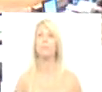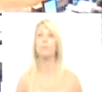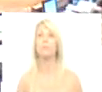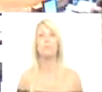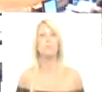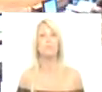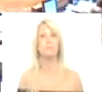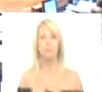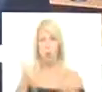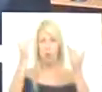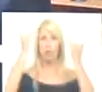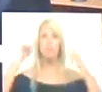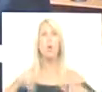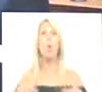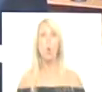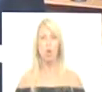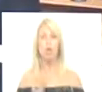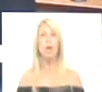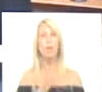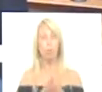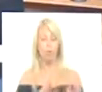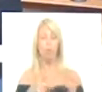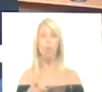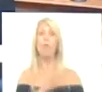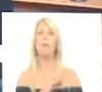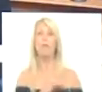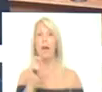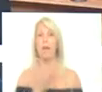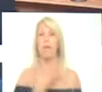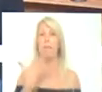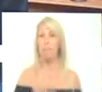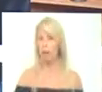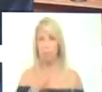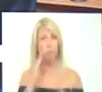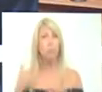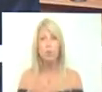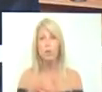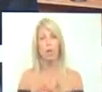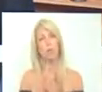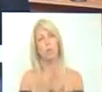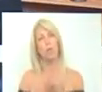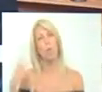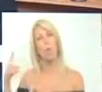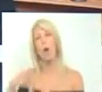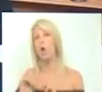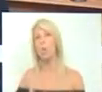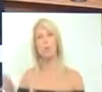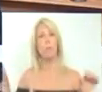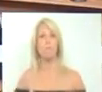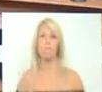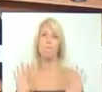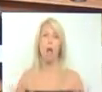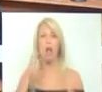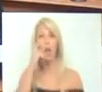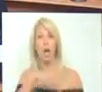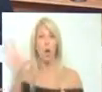E a notícia de hoje sobre a privatização da EDP. Este processo começou logo muito mal, na escolha milionária dos assessores